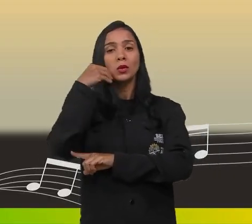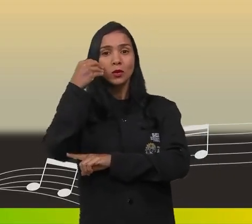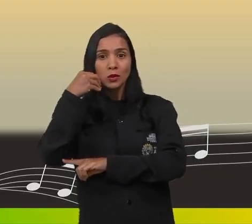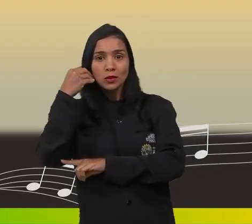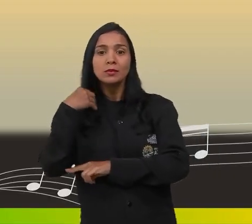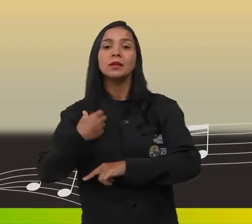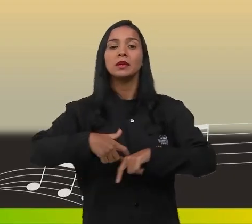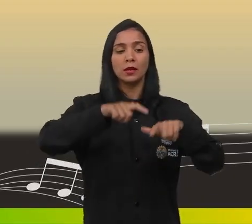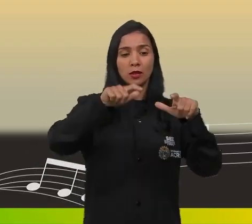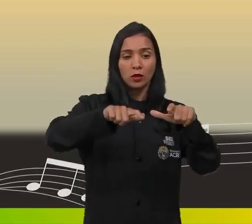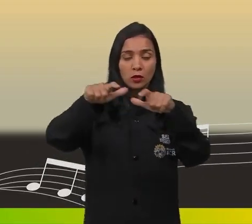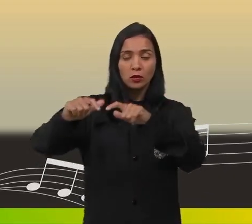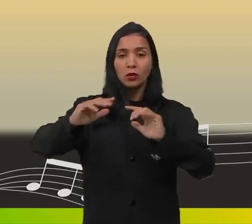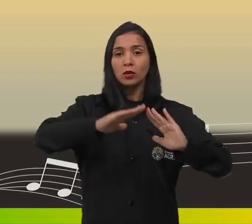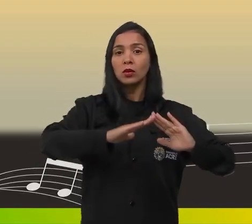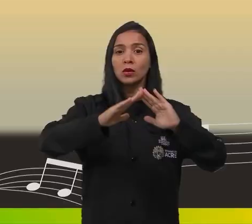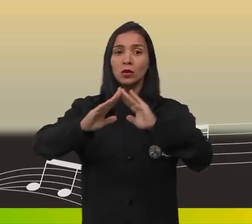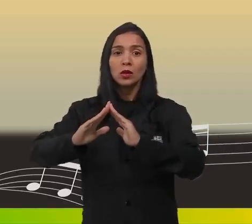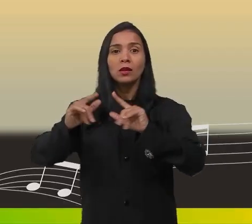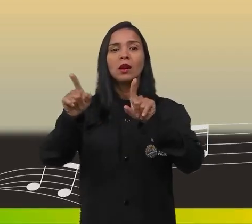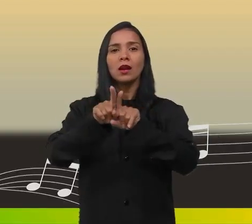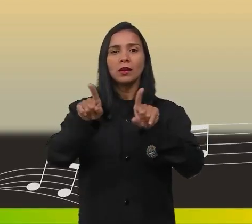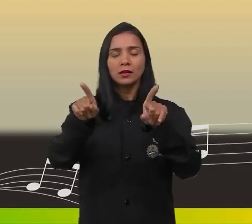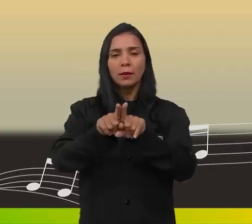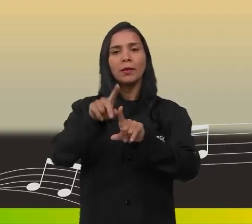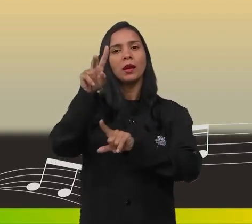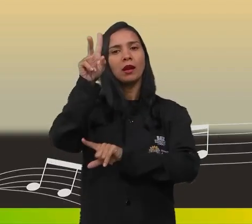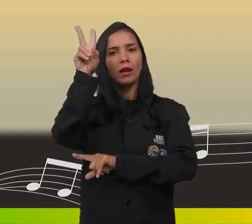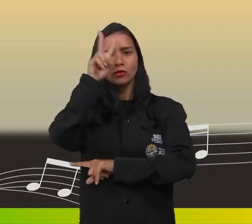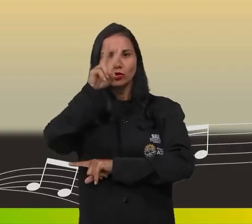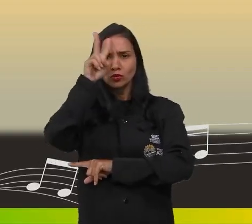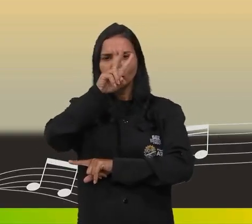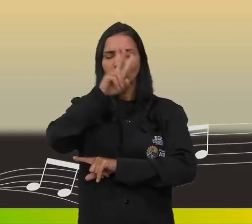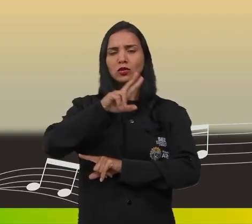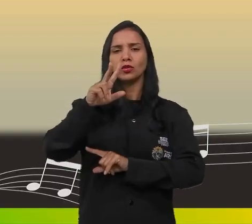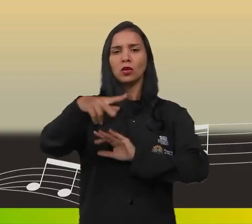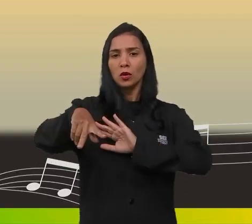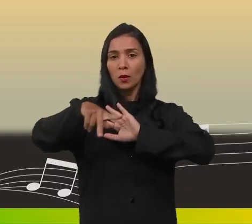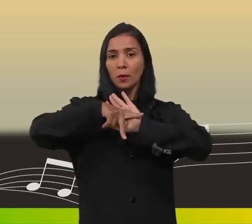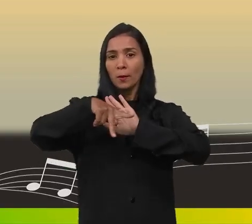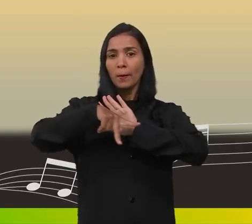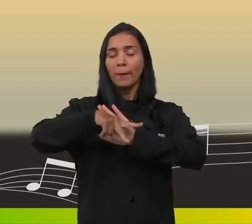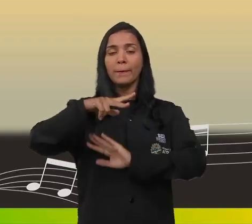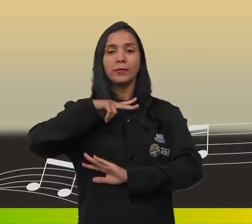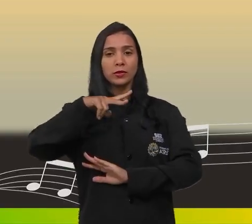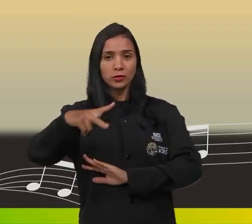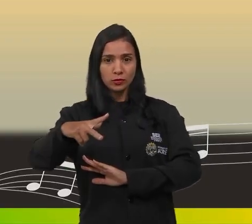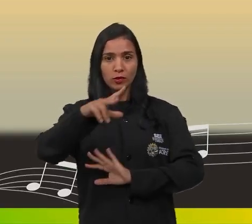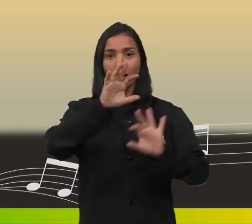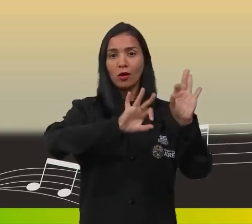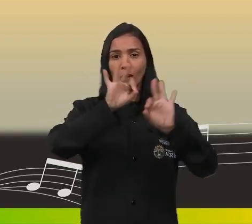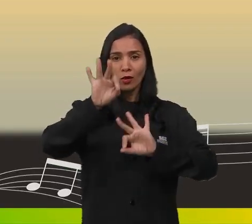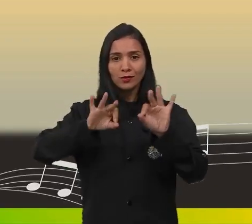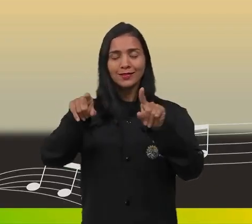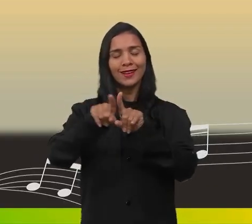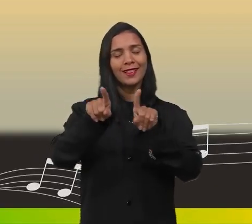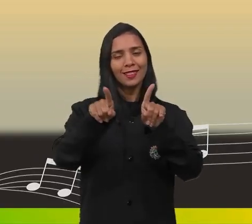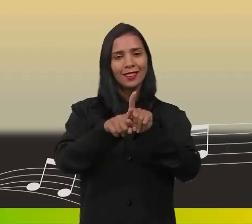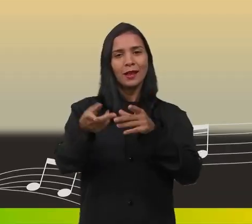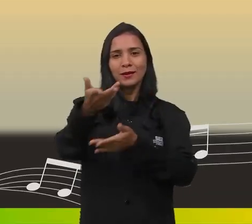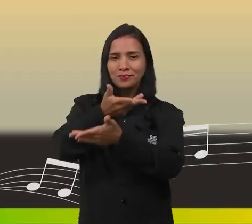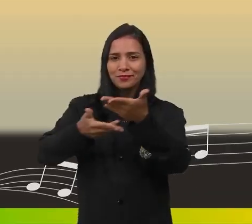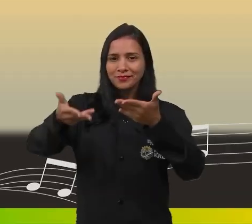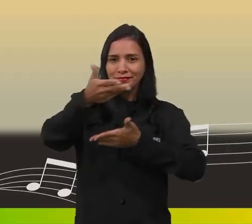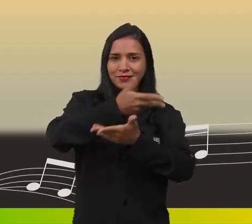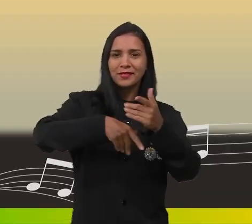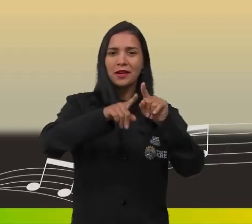tem acesso, enfim, da sua história pessoal, escolhendo e articulando de formas diferentes a imensa variedade